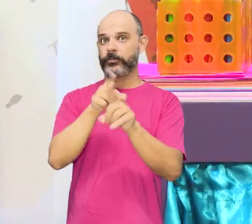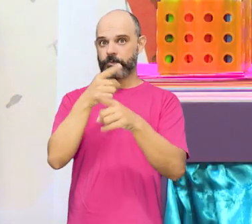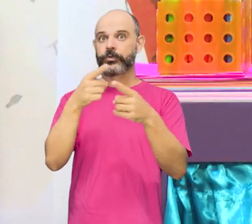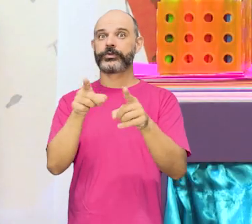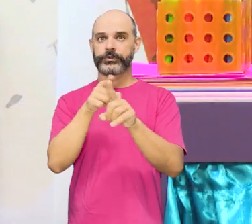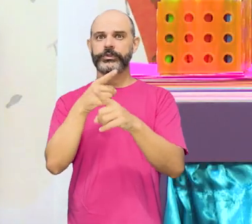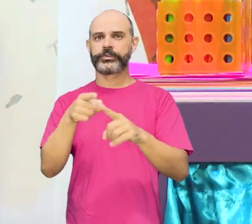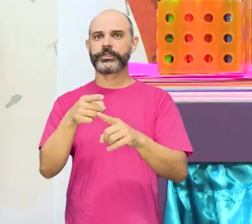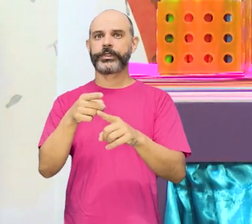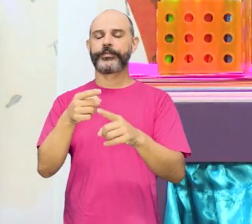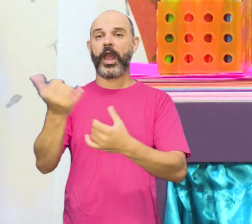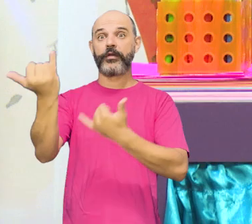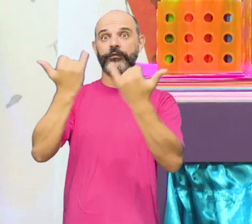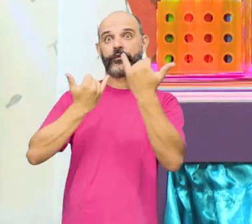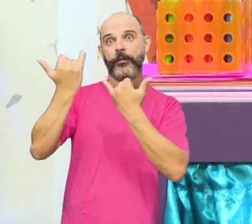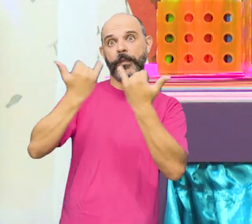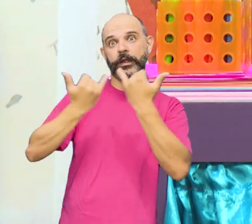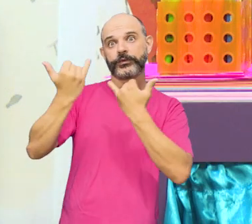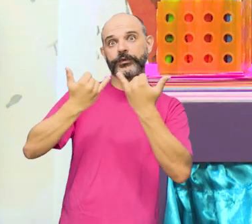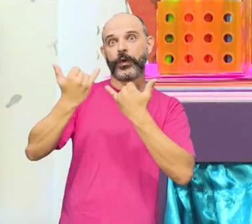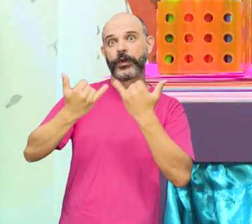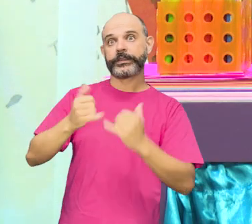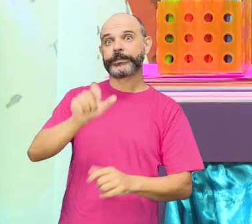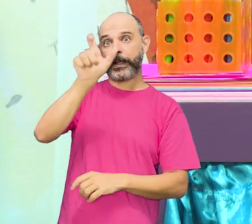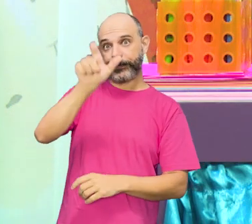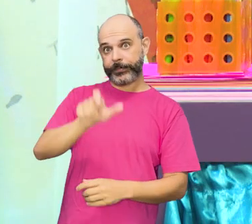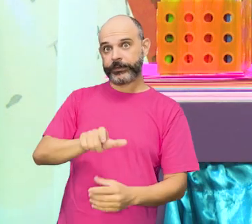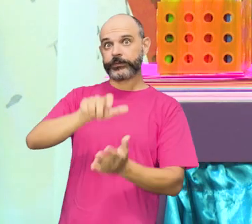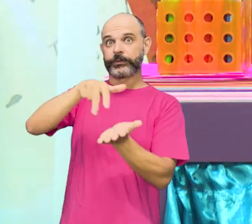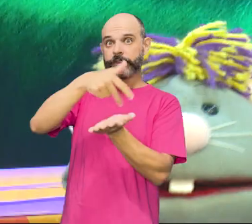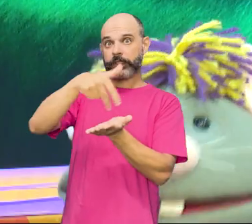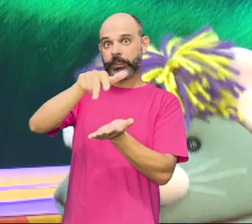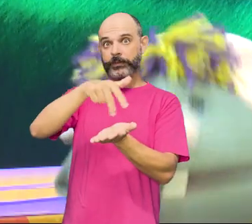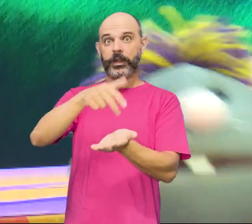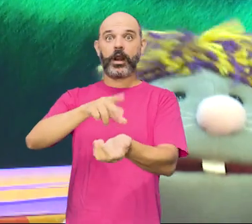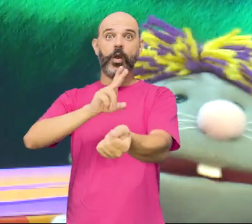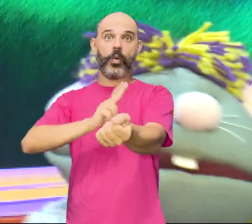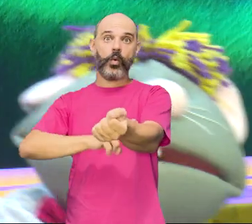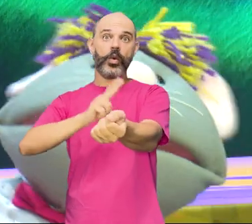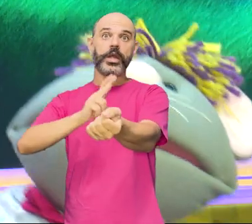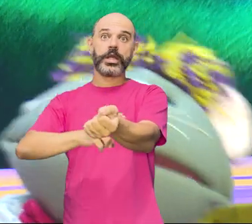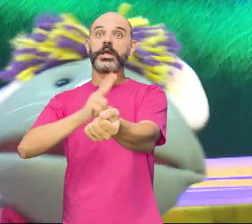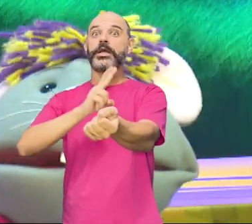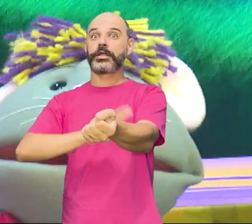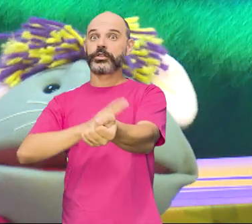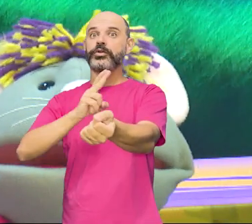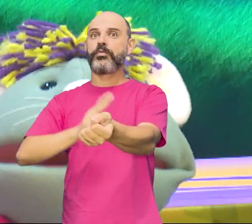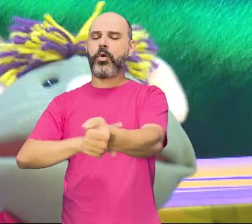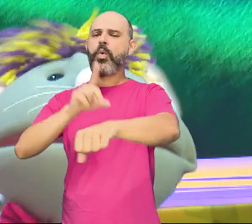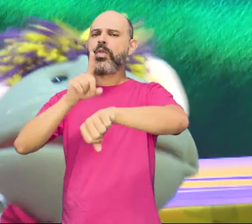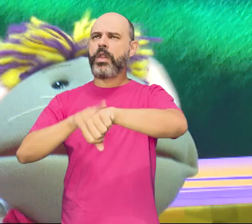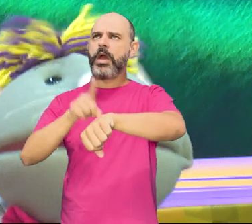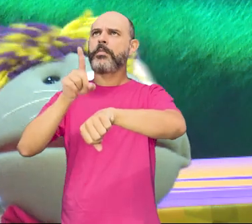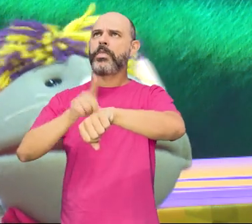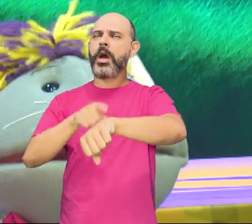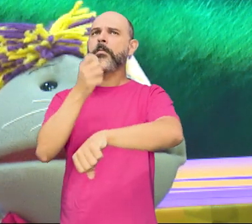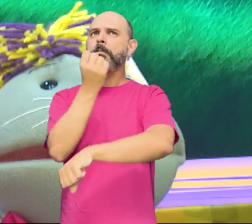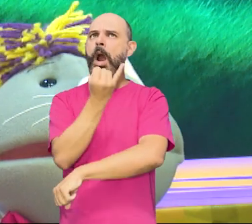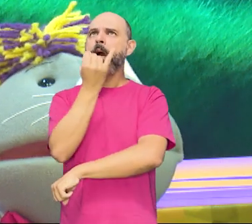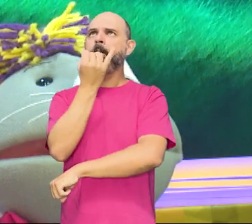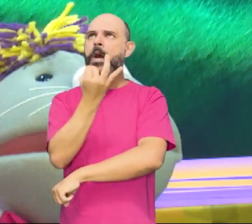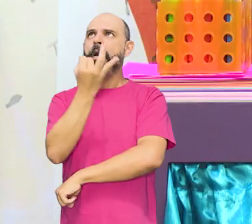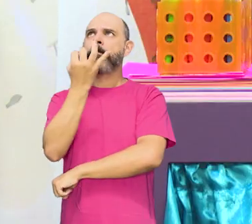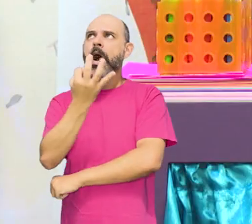A música fornece informações para o dançarino. Ela dá o ritmo e ajuda na contagem